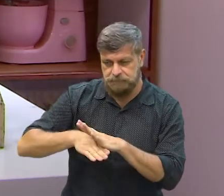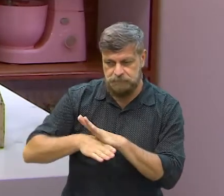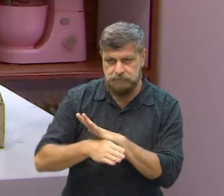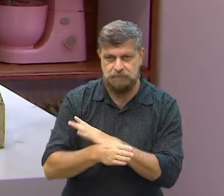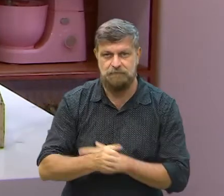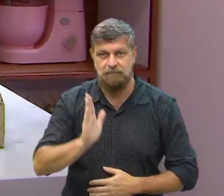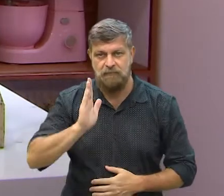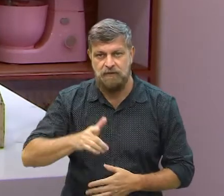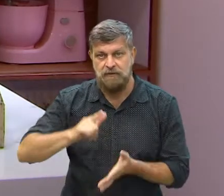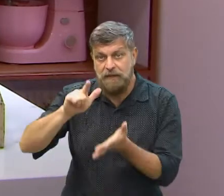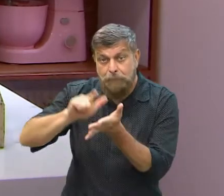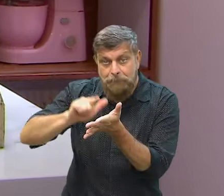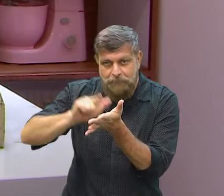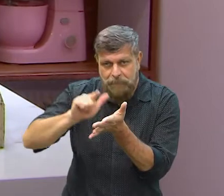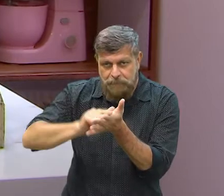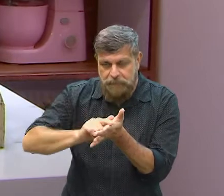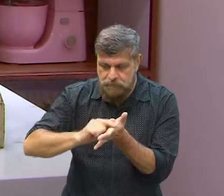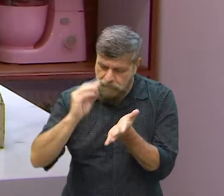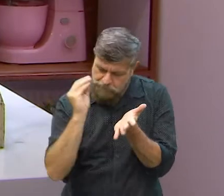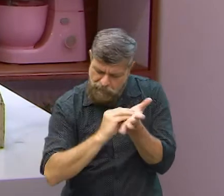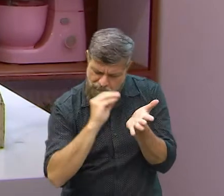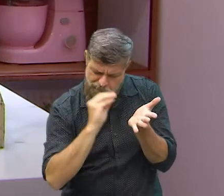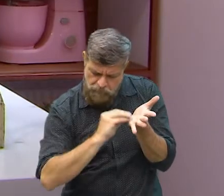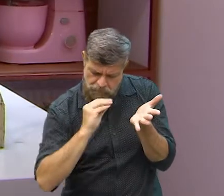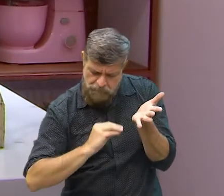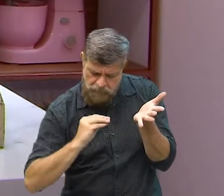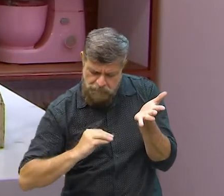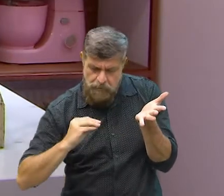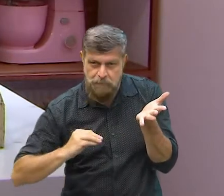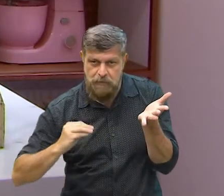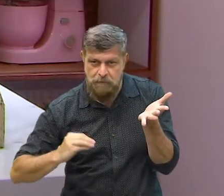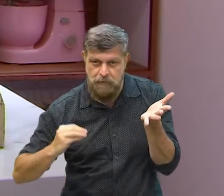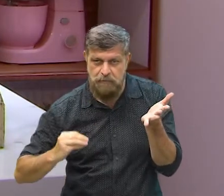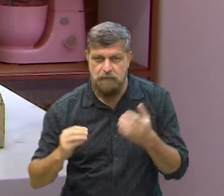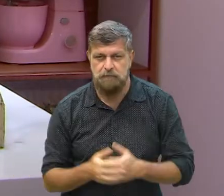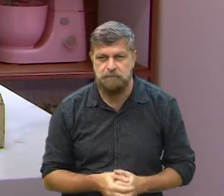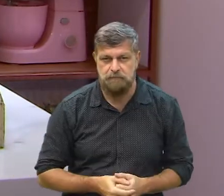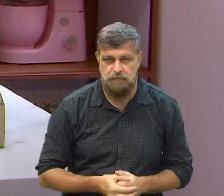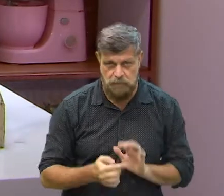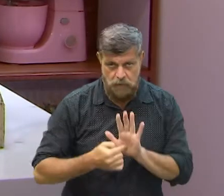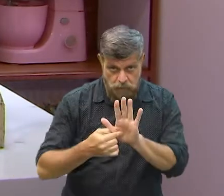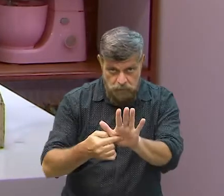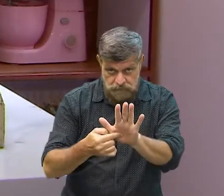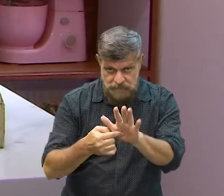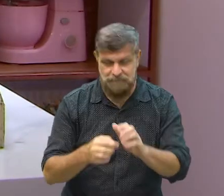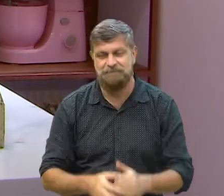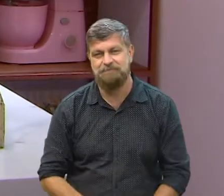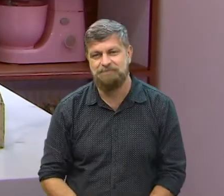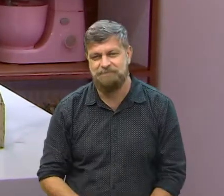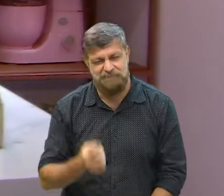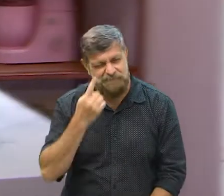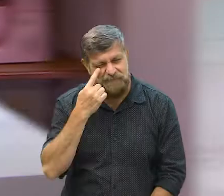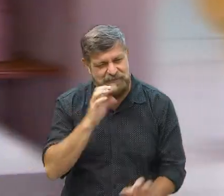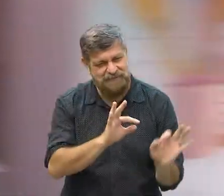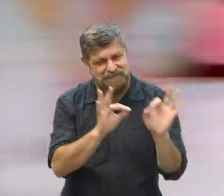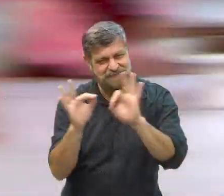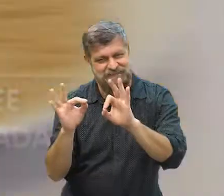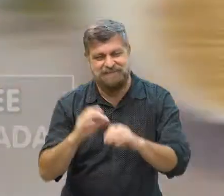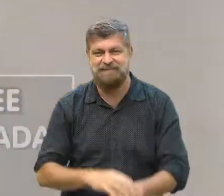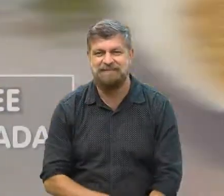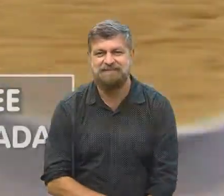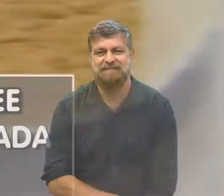já correram pegar o caderninho, né, para anotar tudo que vai na nossa receita. Sim. Vamos mostrar então? Vamos. Então, olha aí.